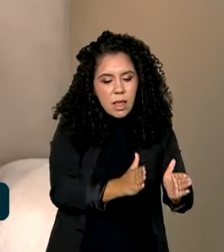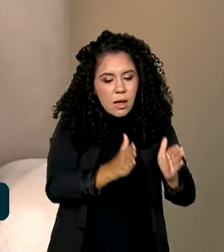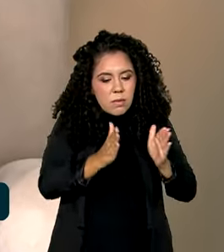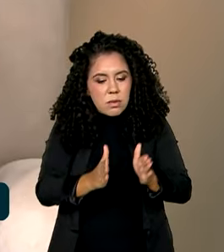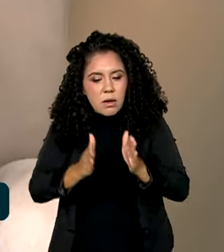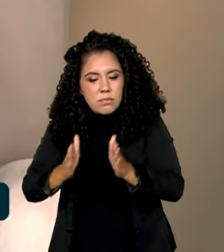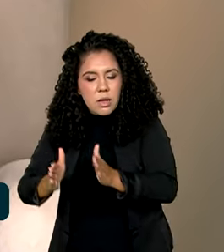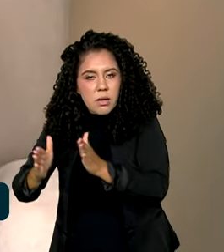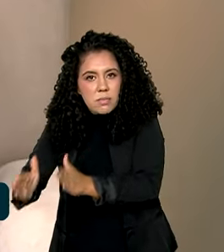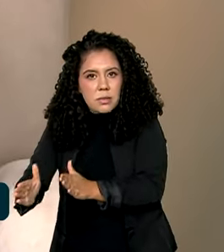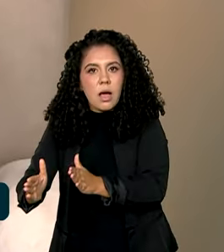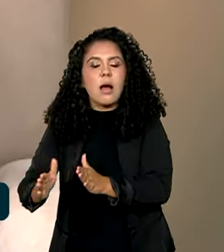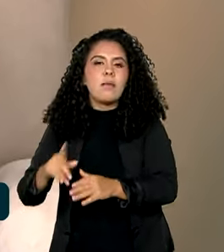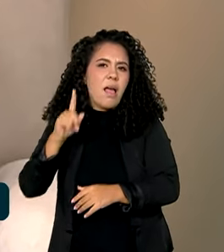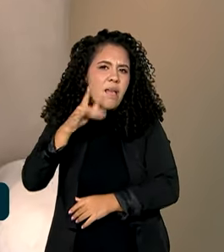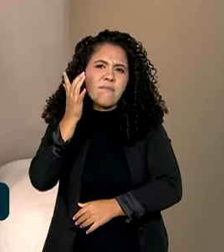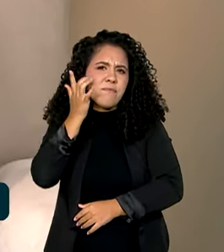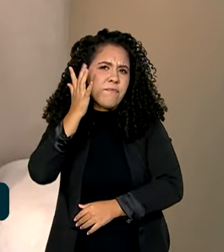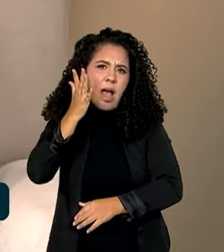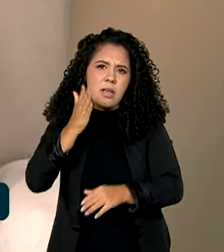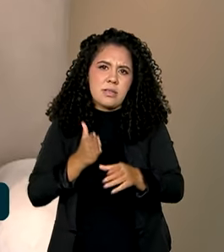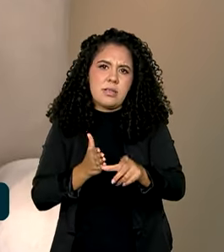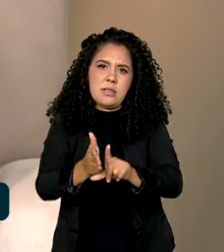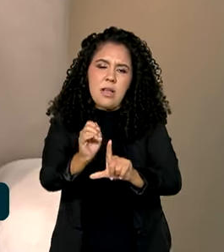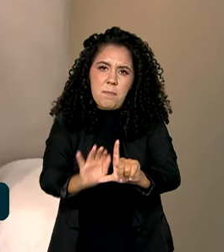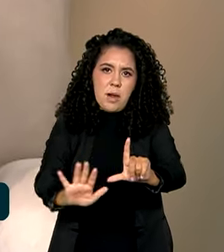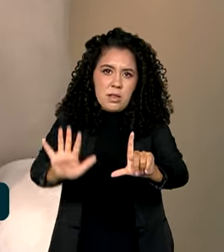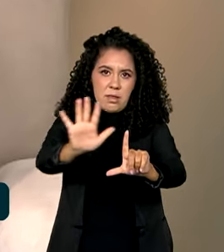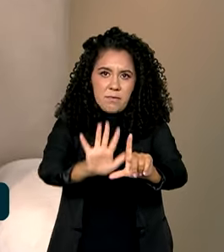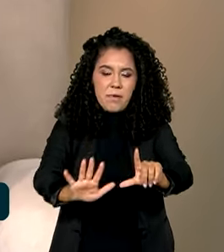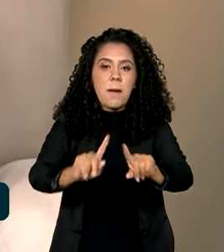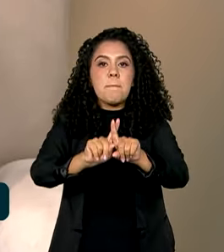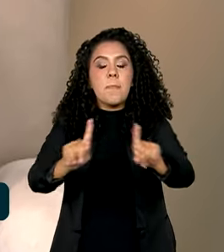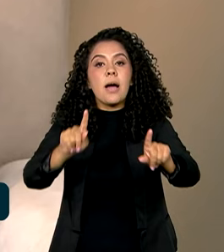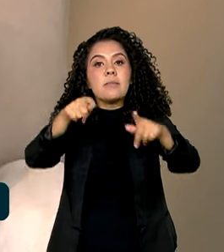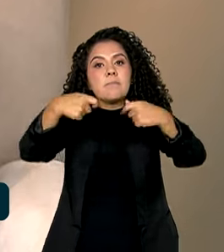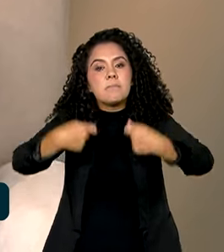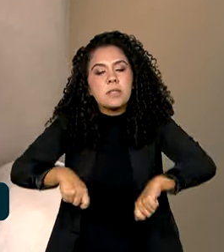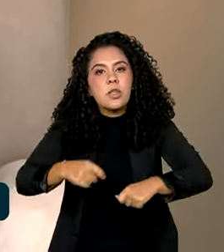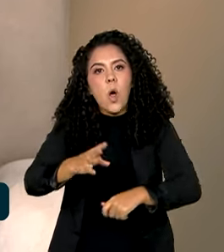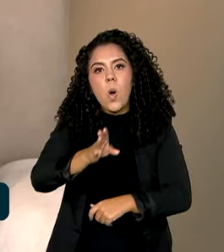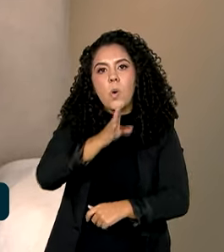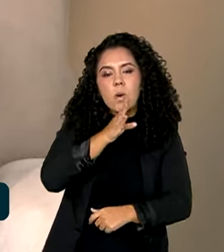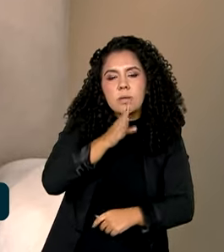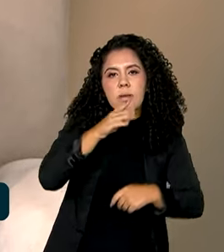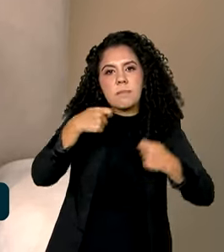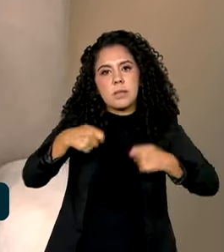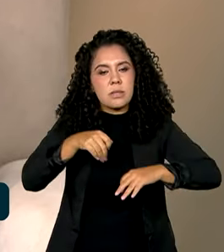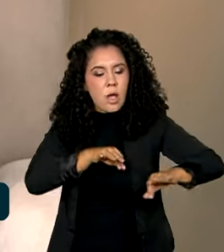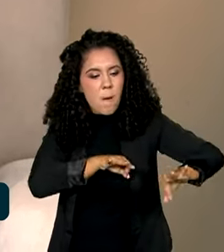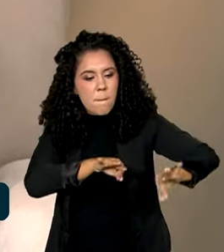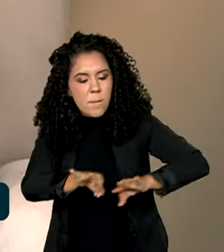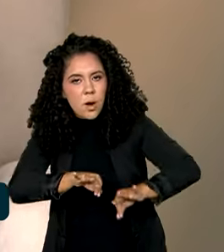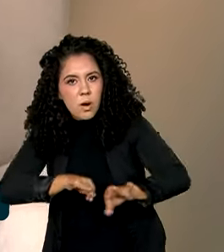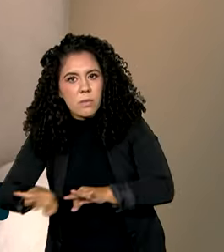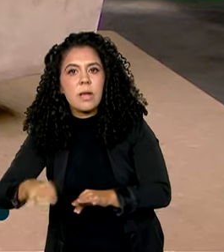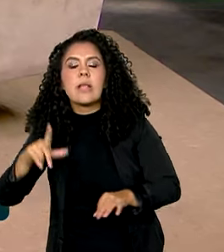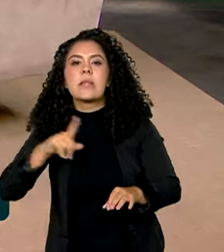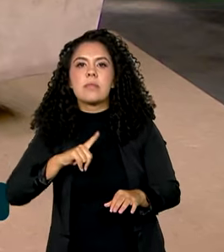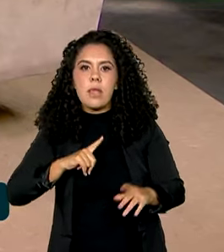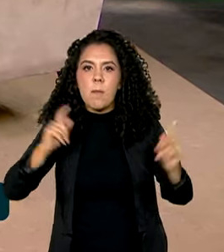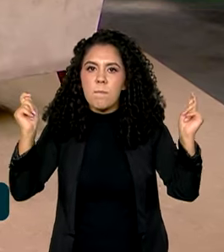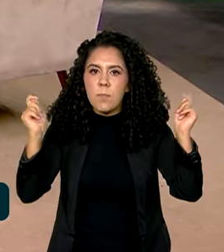fácil. E uma vez que você está lá, é fácil também. Precisa conhecer, precisa programar, tem lá a possibilidade de